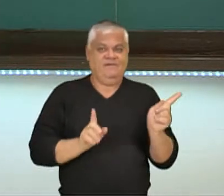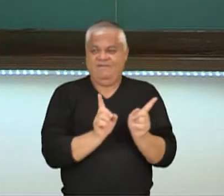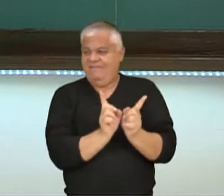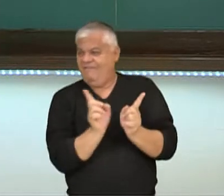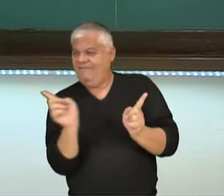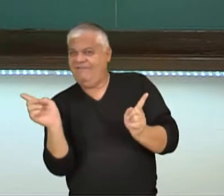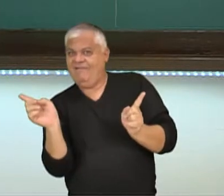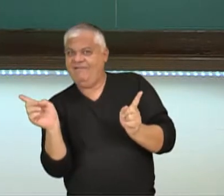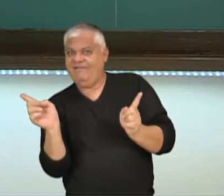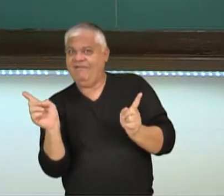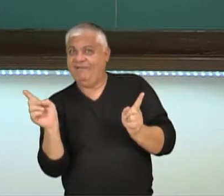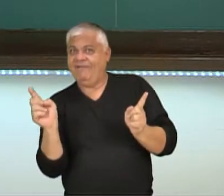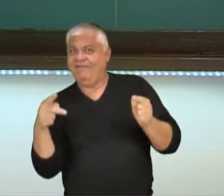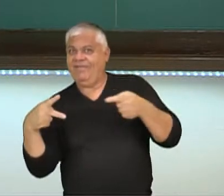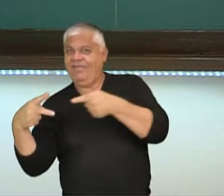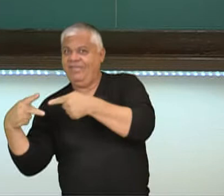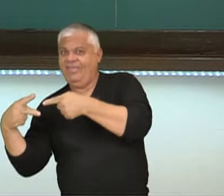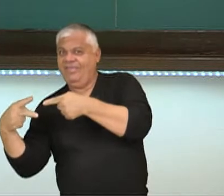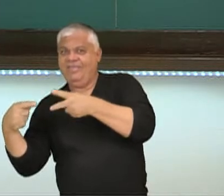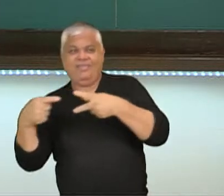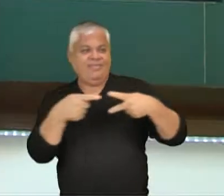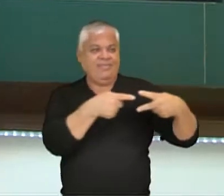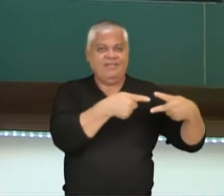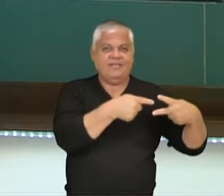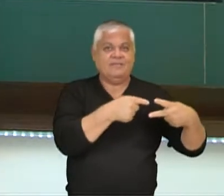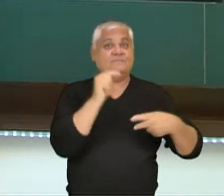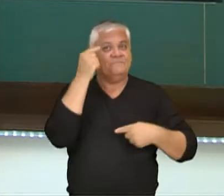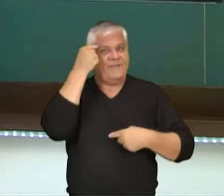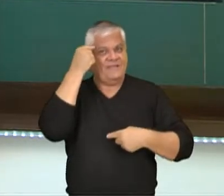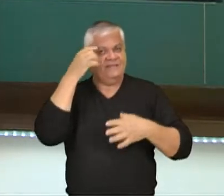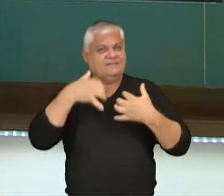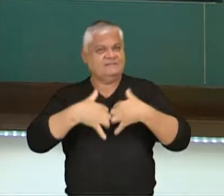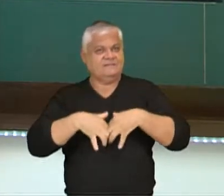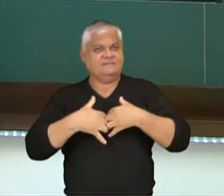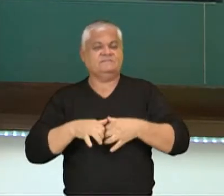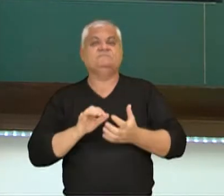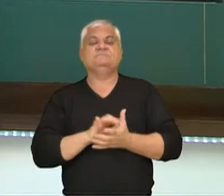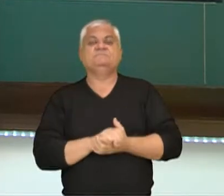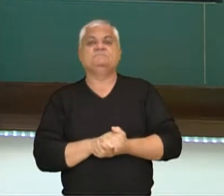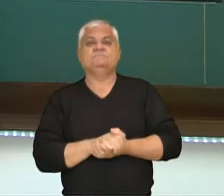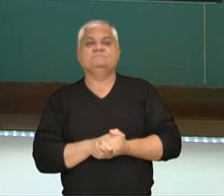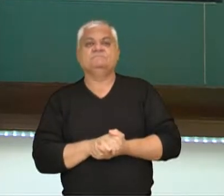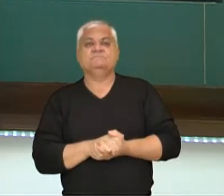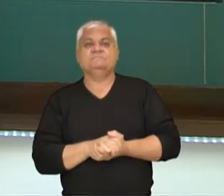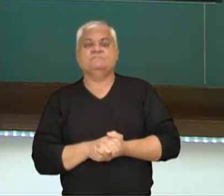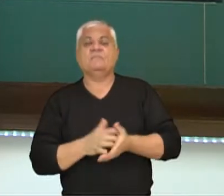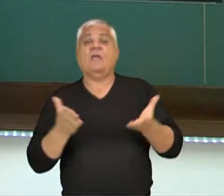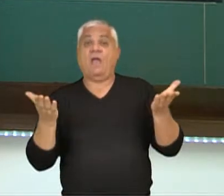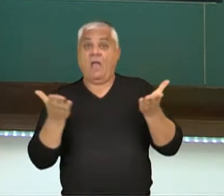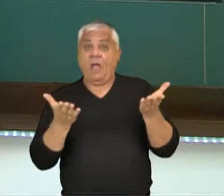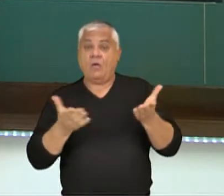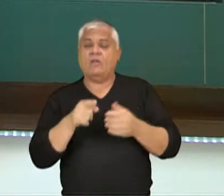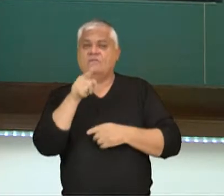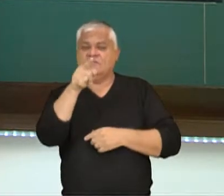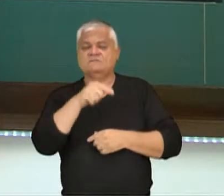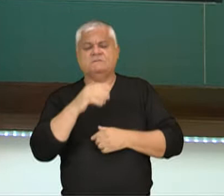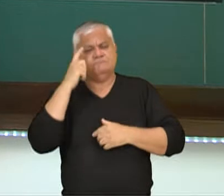hora. Então é só para você pensar, não é verdade? Então, olha só, agora você está